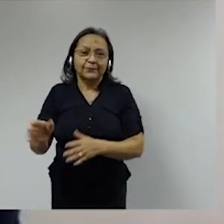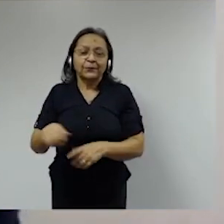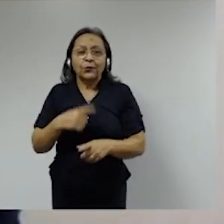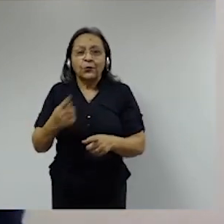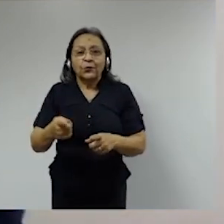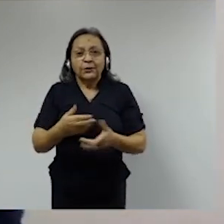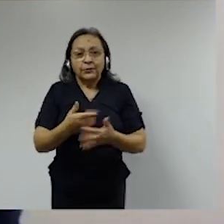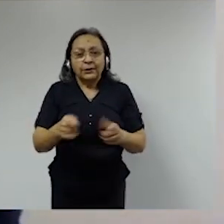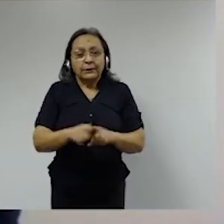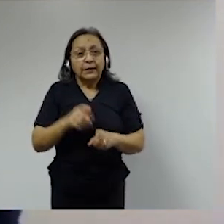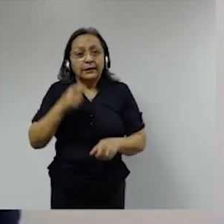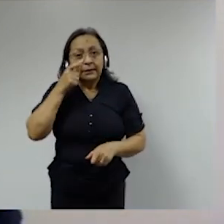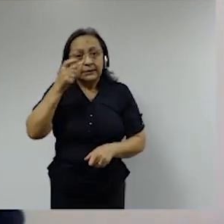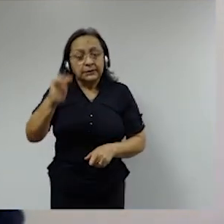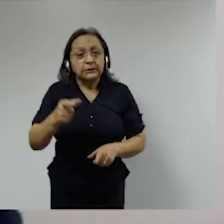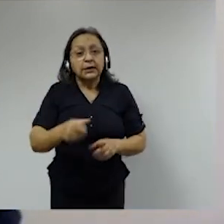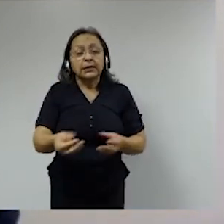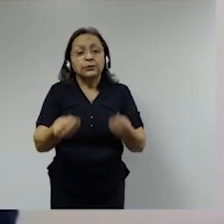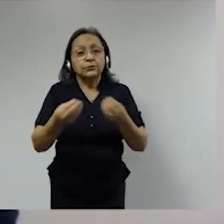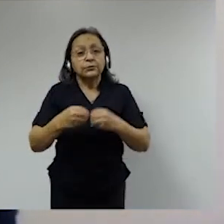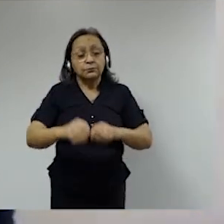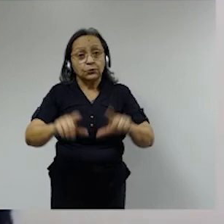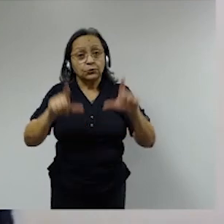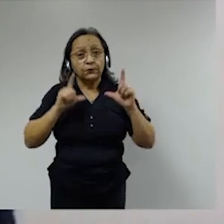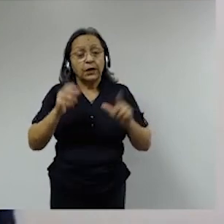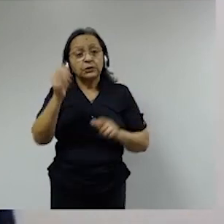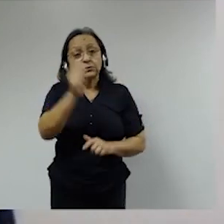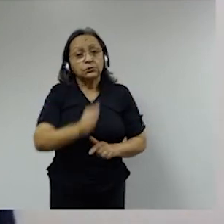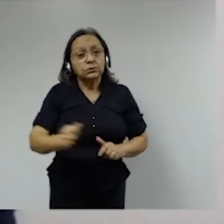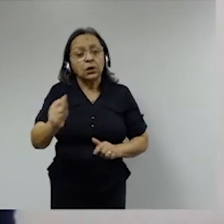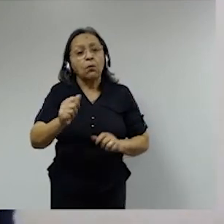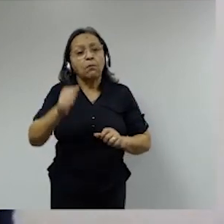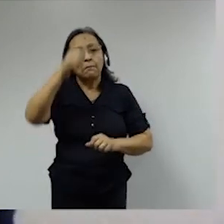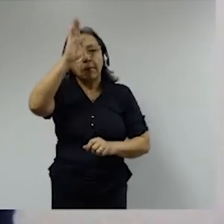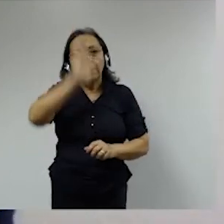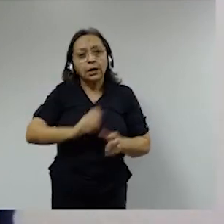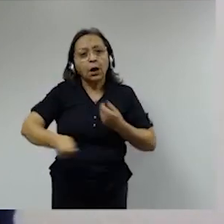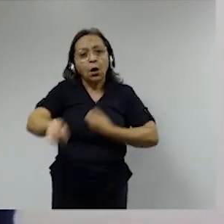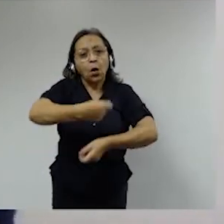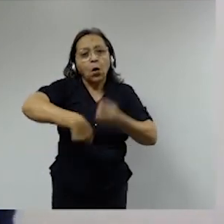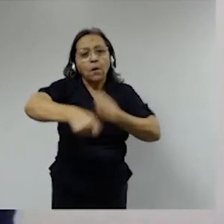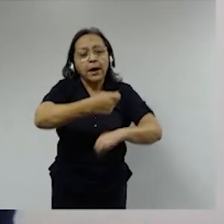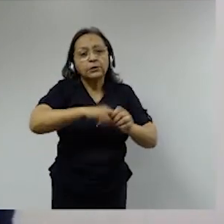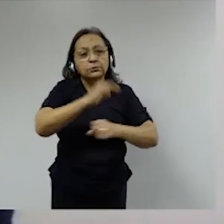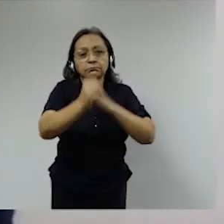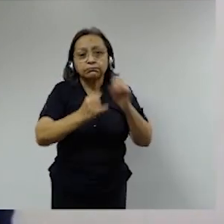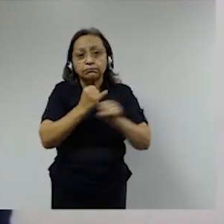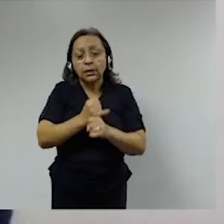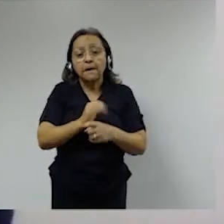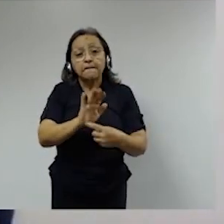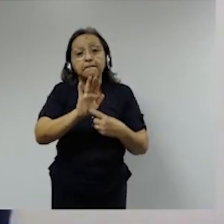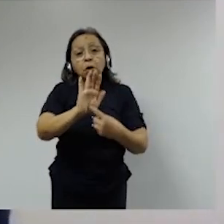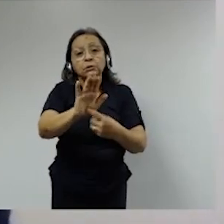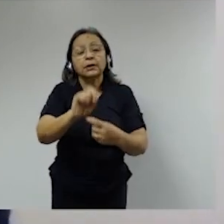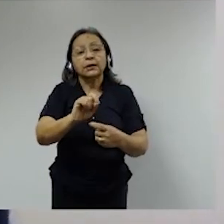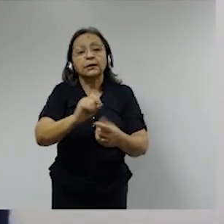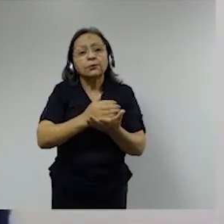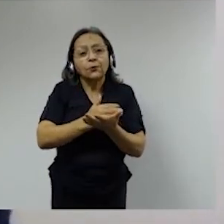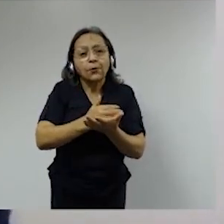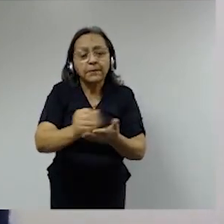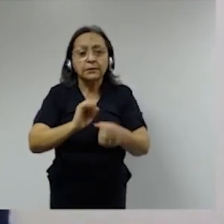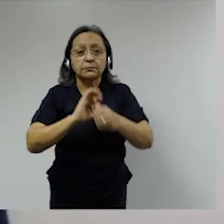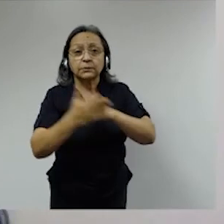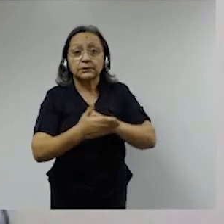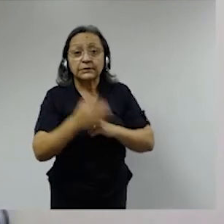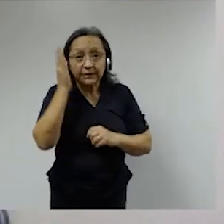foi trazido pela Associação Brasileira de Comércio Eletrônico é que, desde o início da pandemia, 135